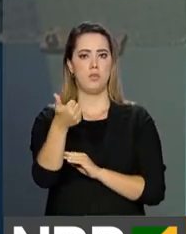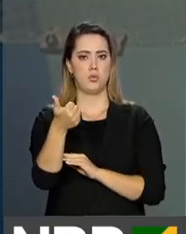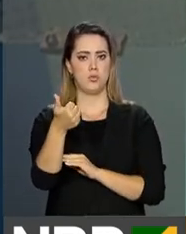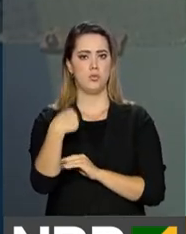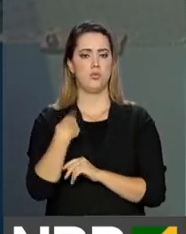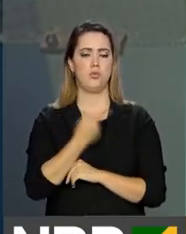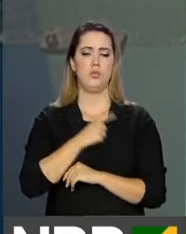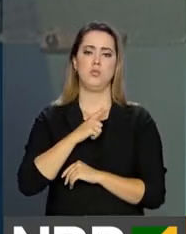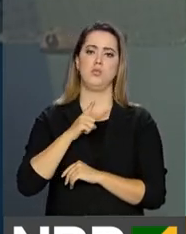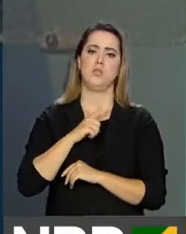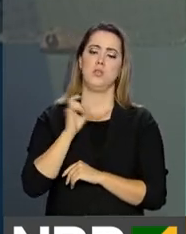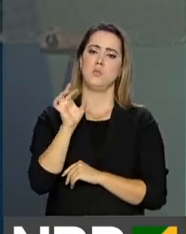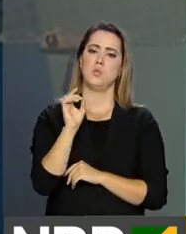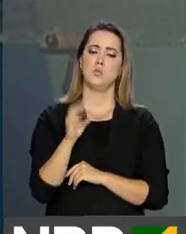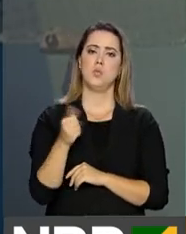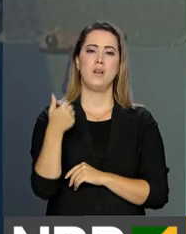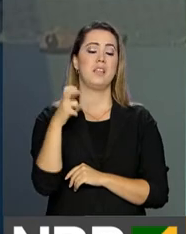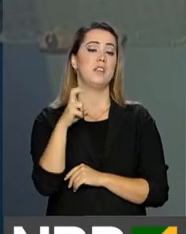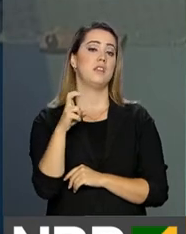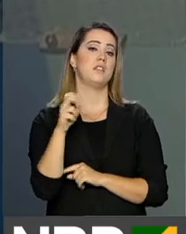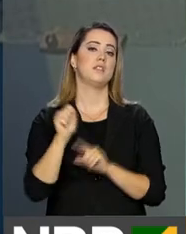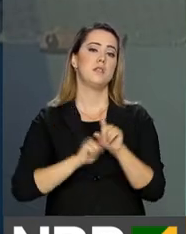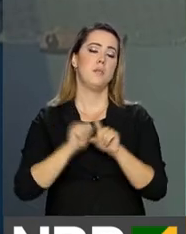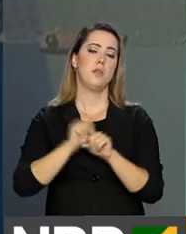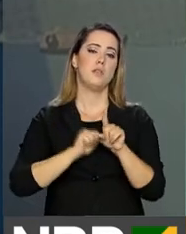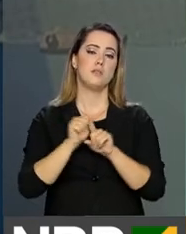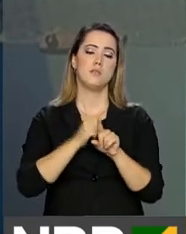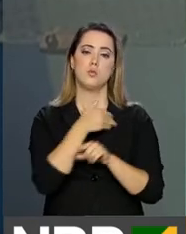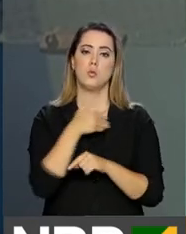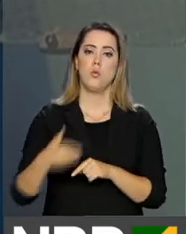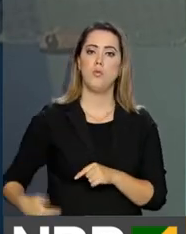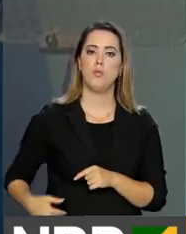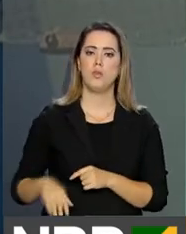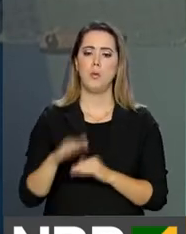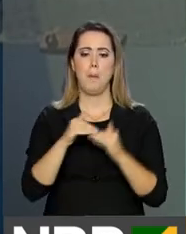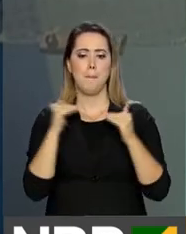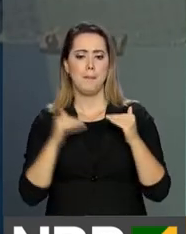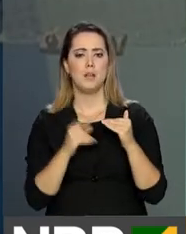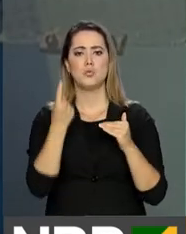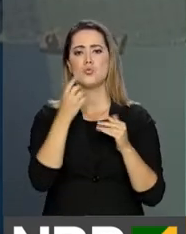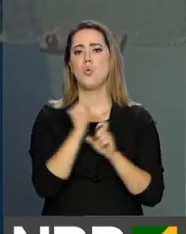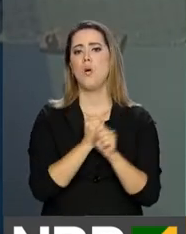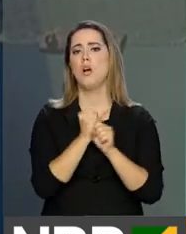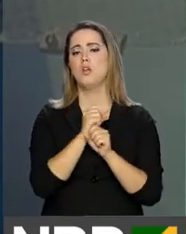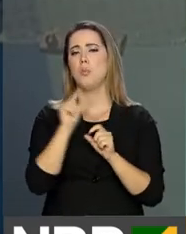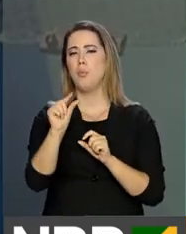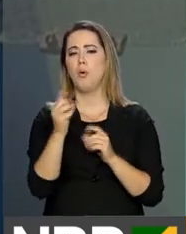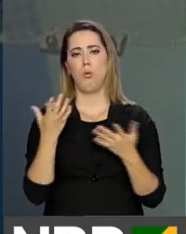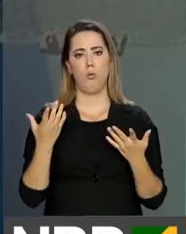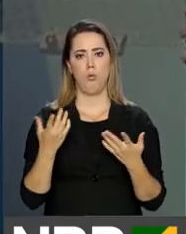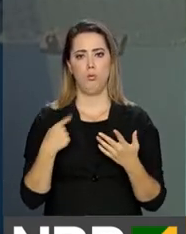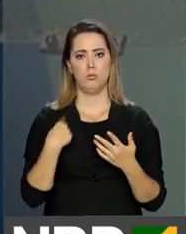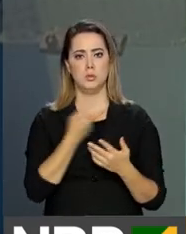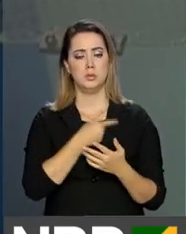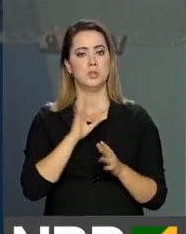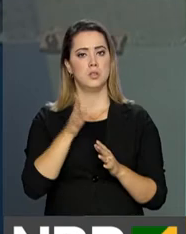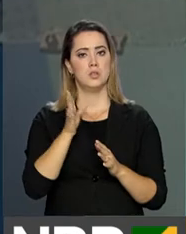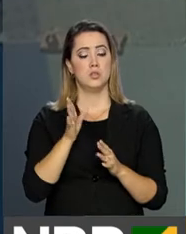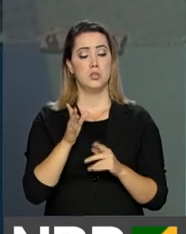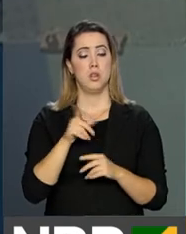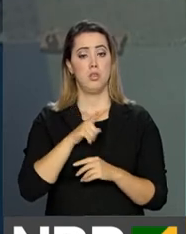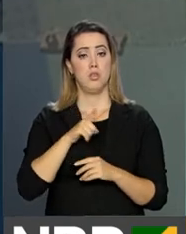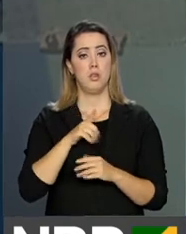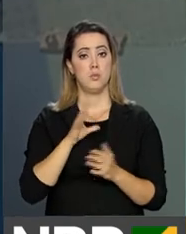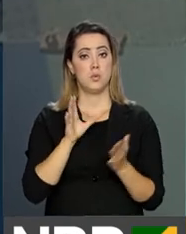apenas 15 meses de governo, menos de um ano como governo efetivo. O governo efetivo nós temos, na